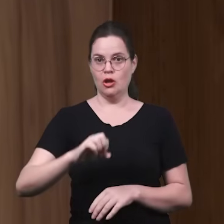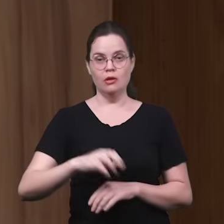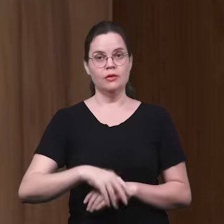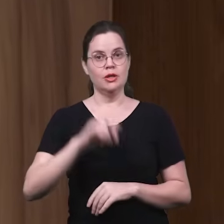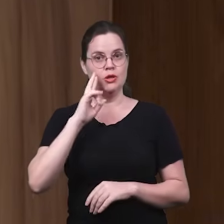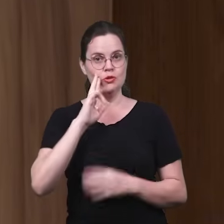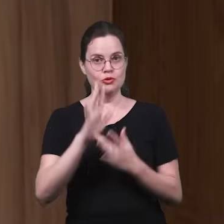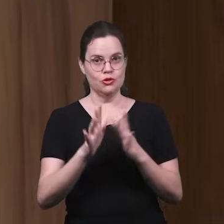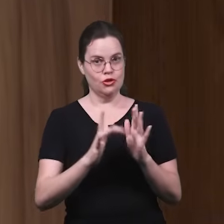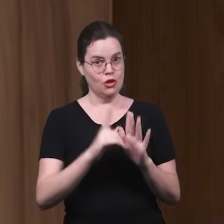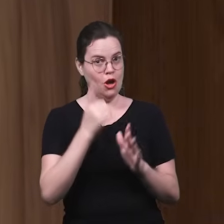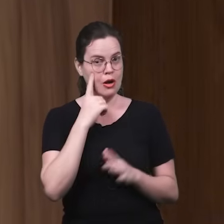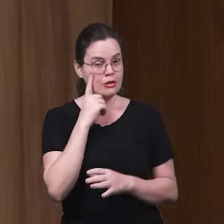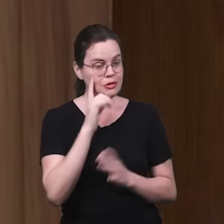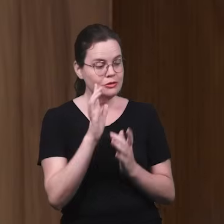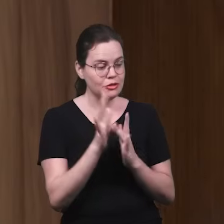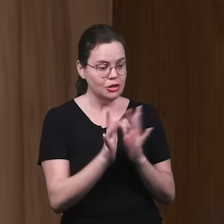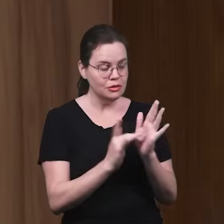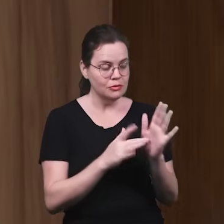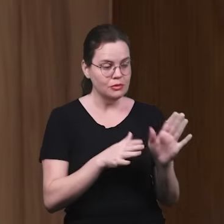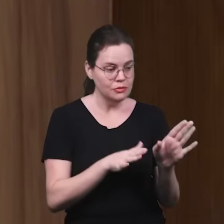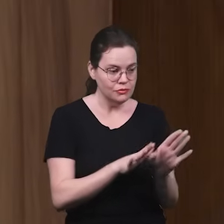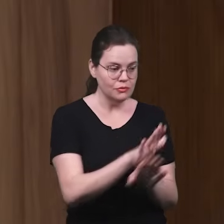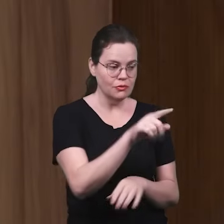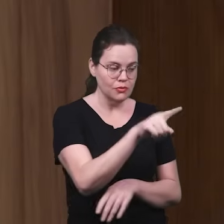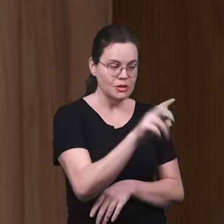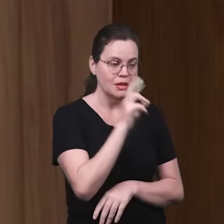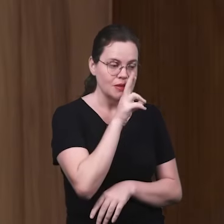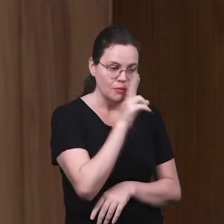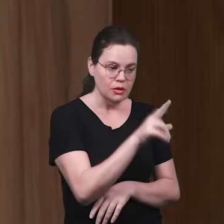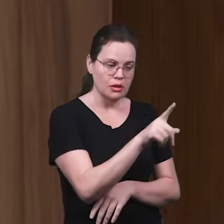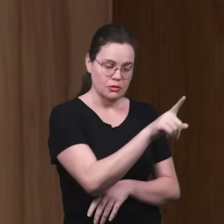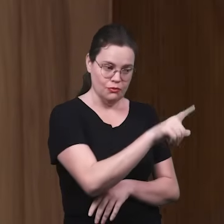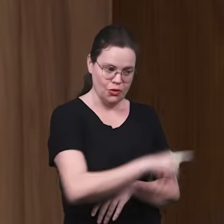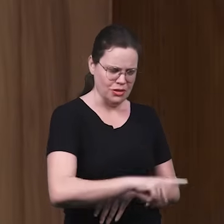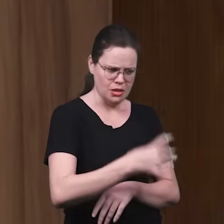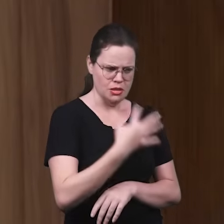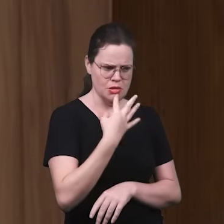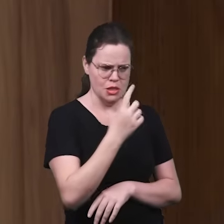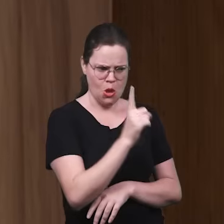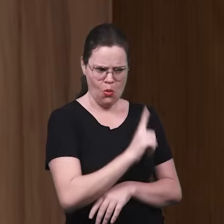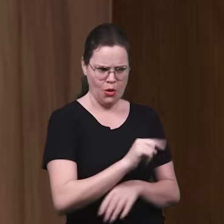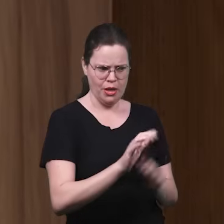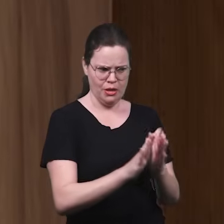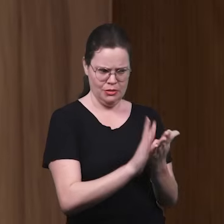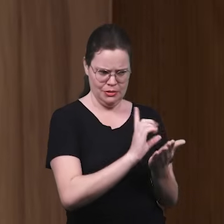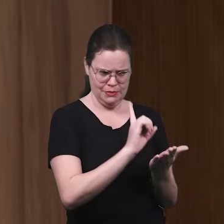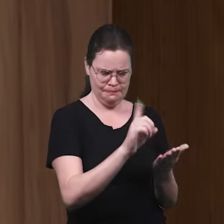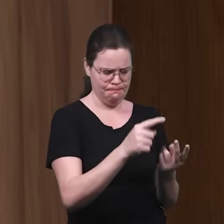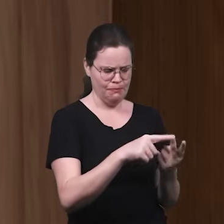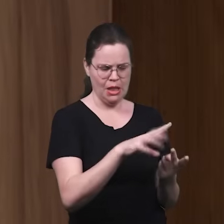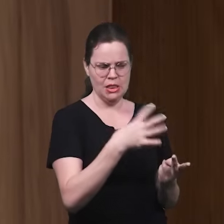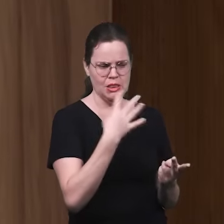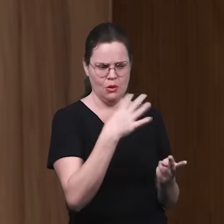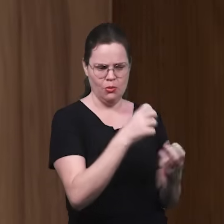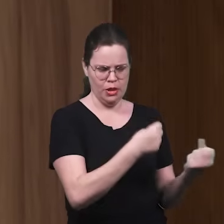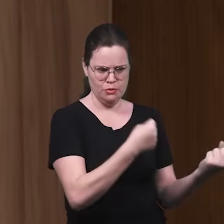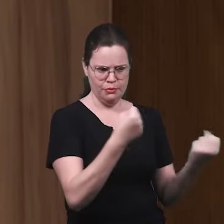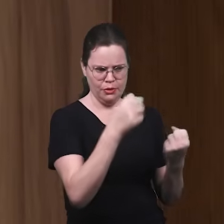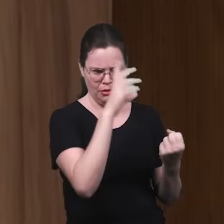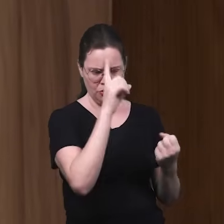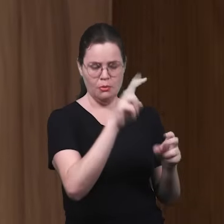errais, não conhecendo as Escrituras, nem o poder de Deus. Foi o texto básico que o pastor Fábio leu. A palavra de Deus, ela é